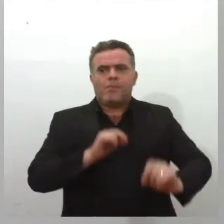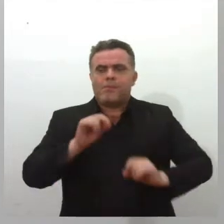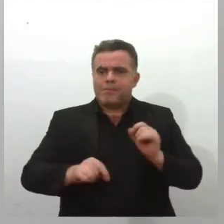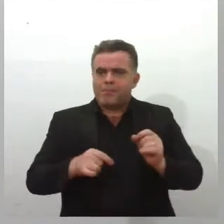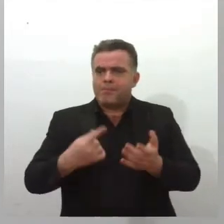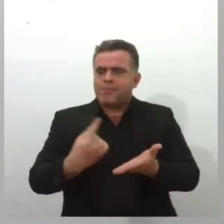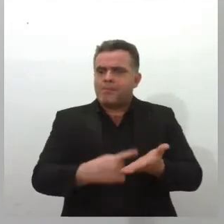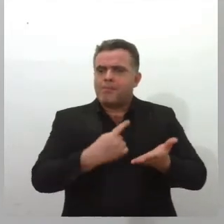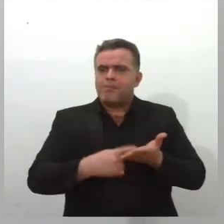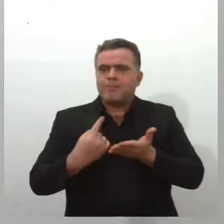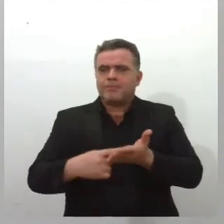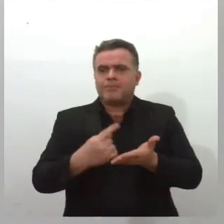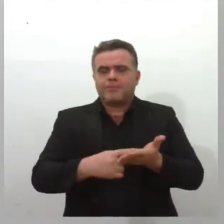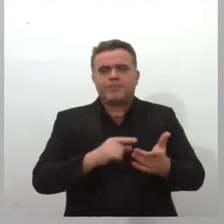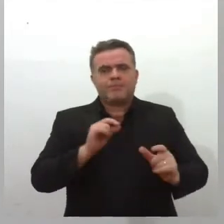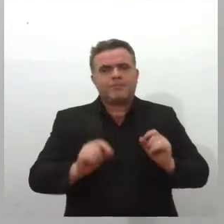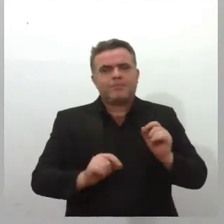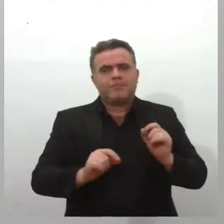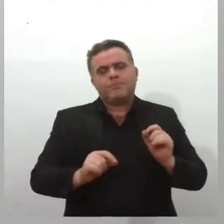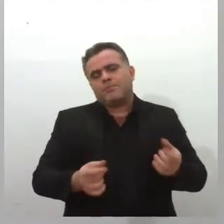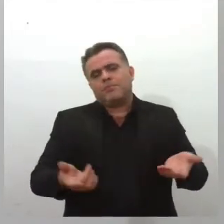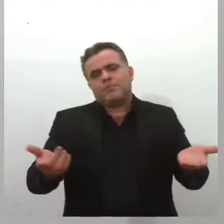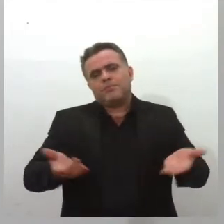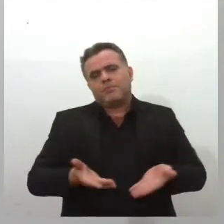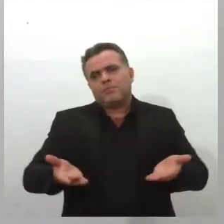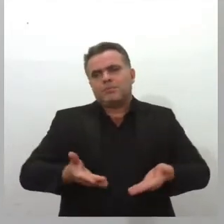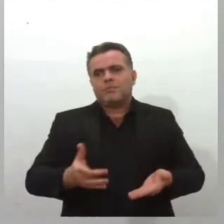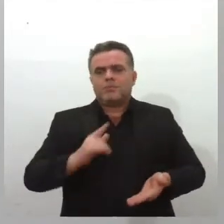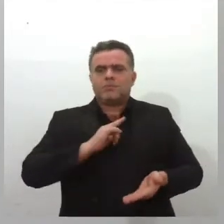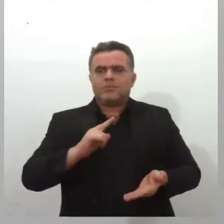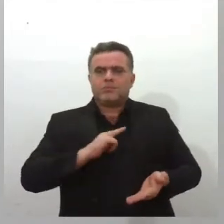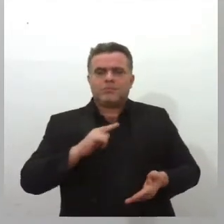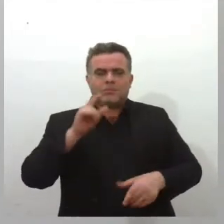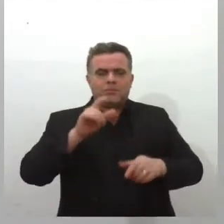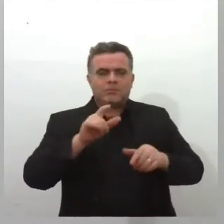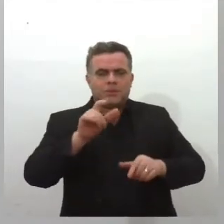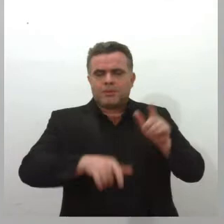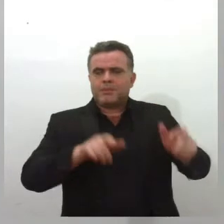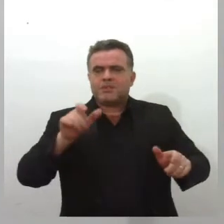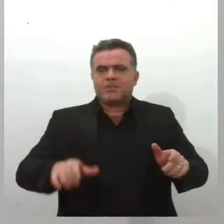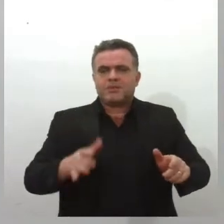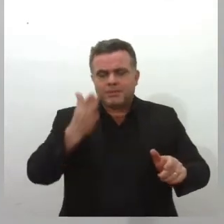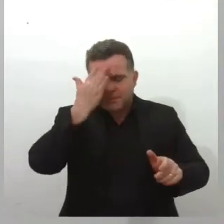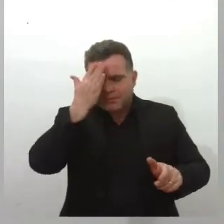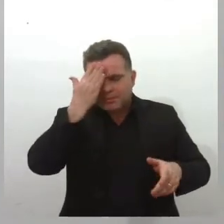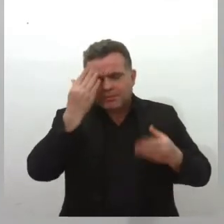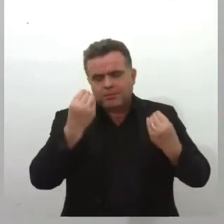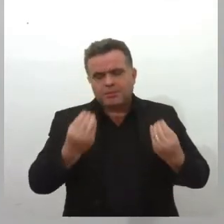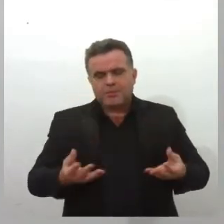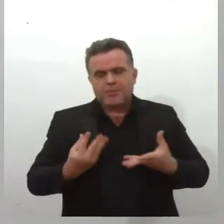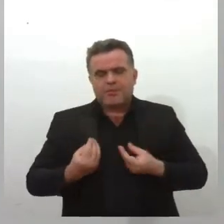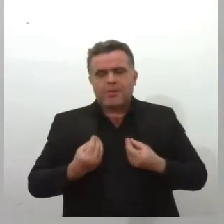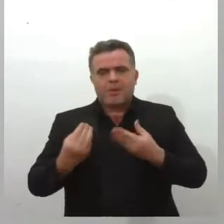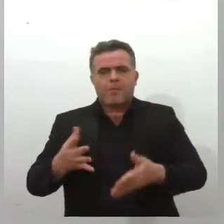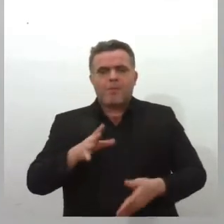campanha de adoção, porque queremos que as pessoas entendam, né, que adoção é um ato de amor, mas também é um ato de